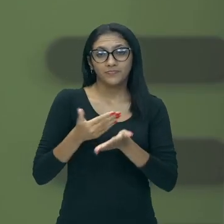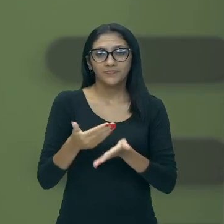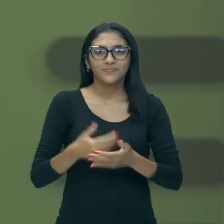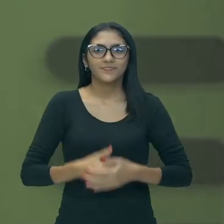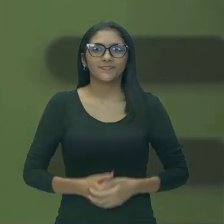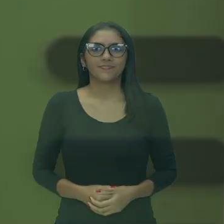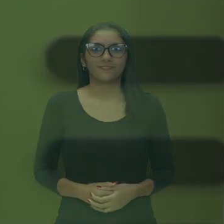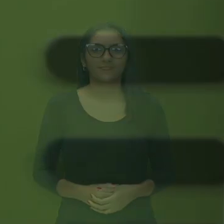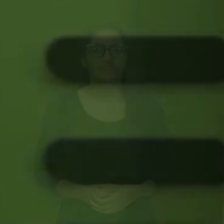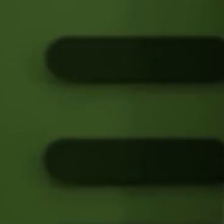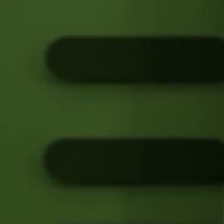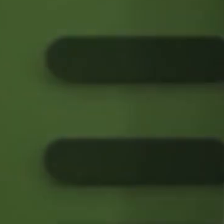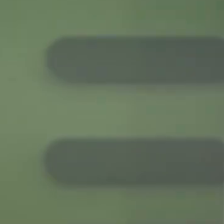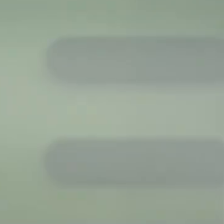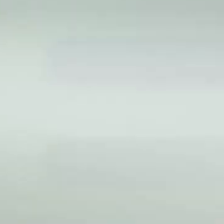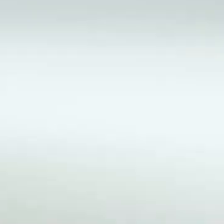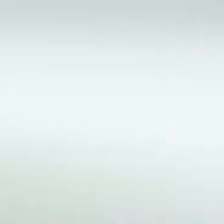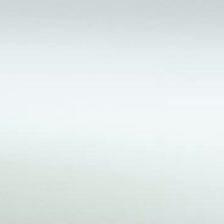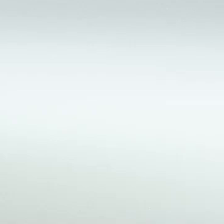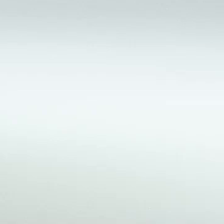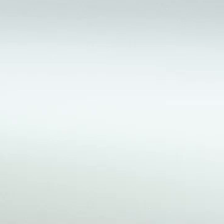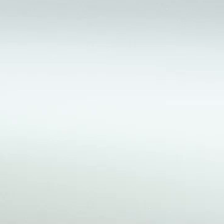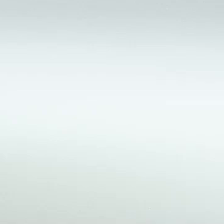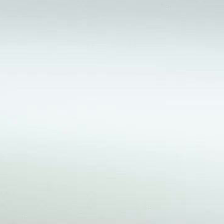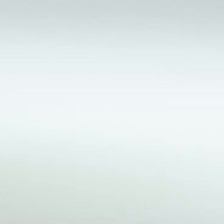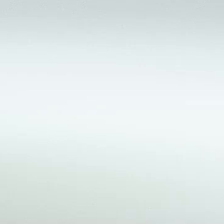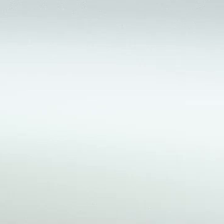para a nossa revisão.